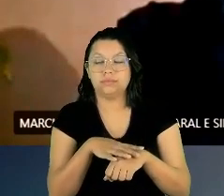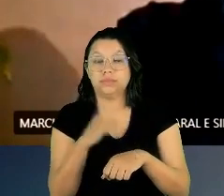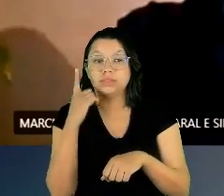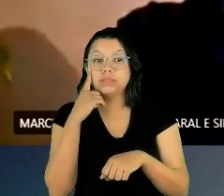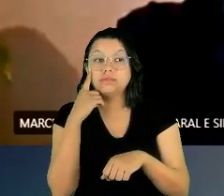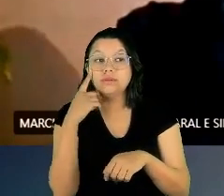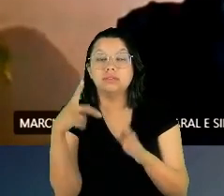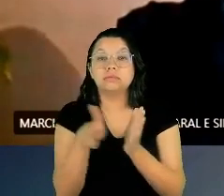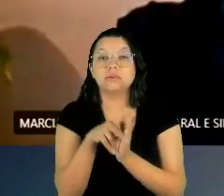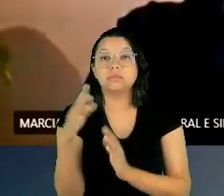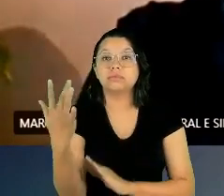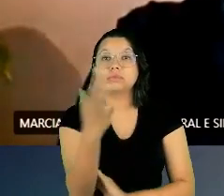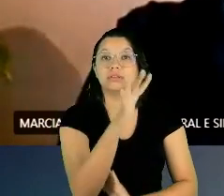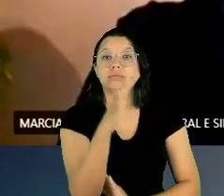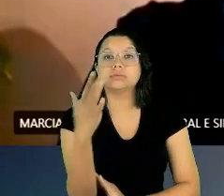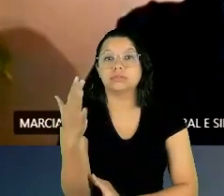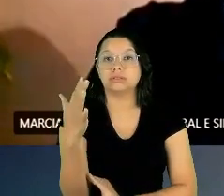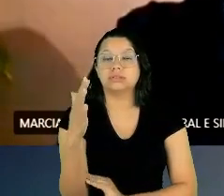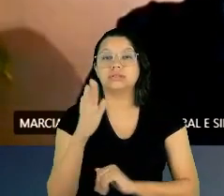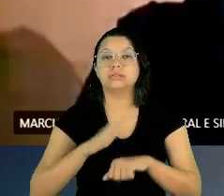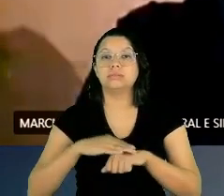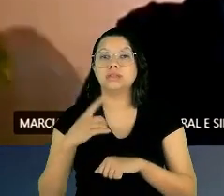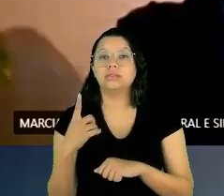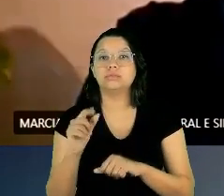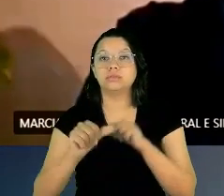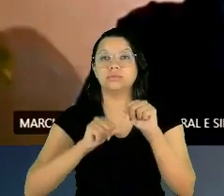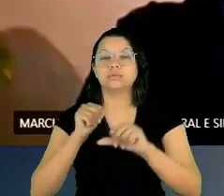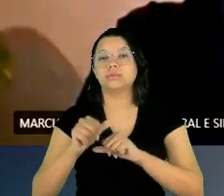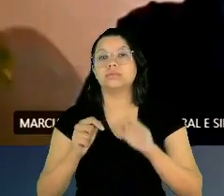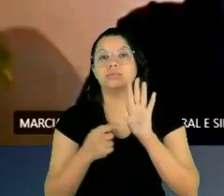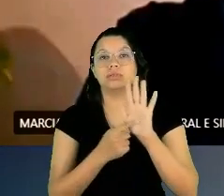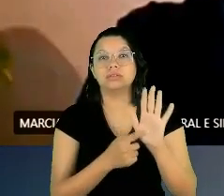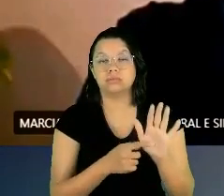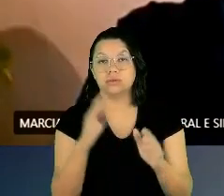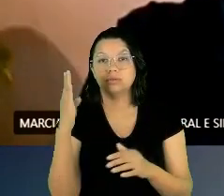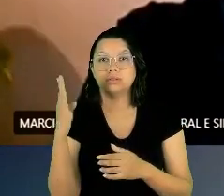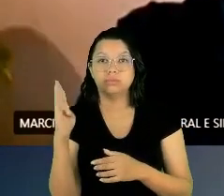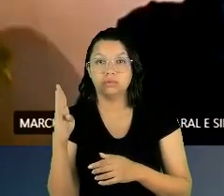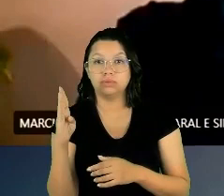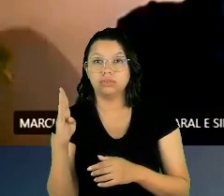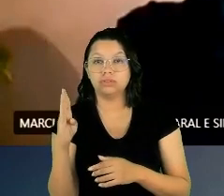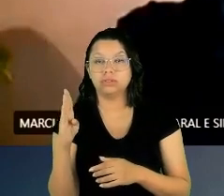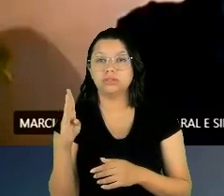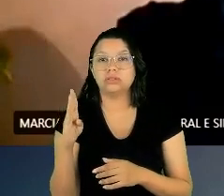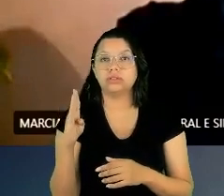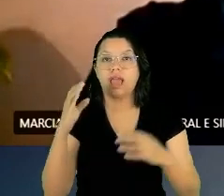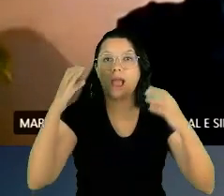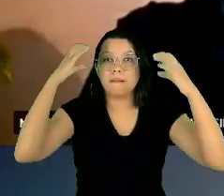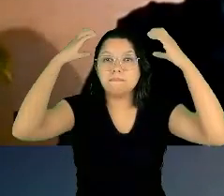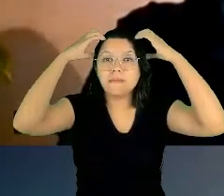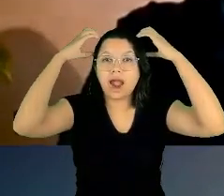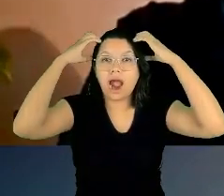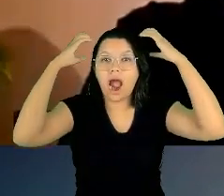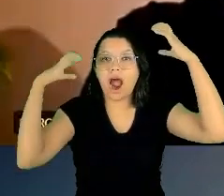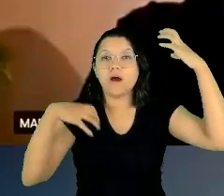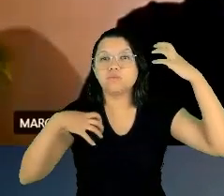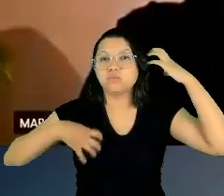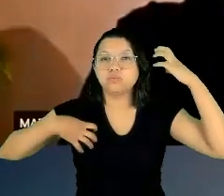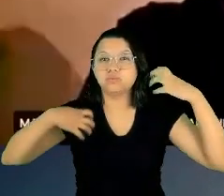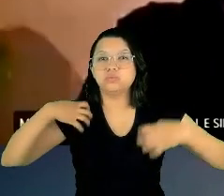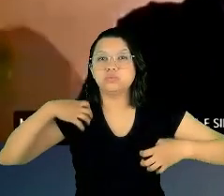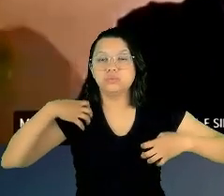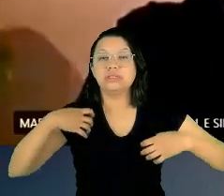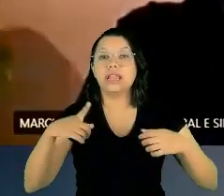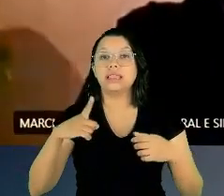doença. E a gente vê isso na natureza. Aí mais uma variável que mostra da biologia, né? Macacos